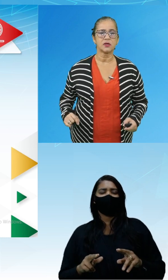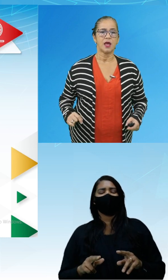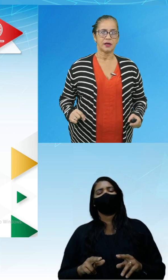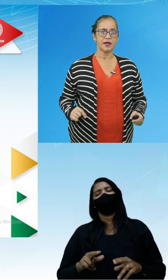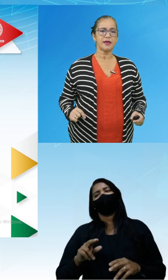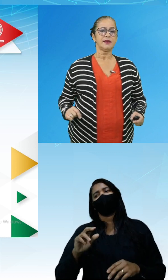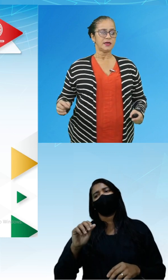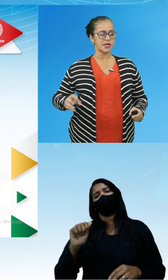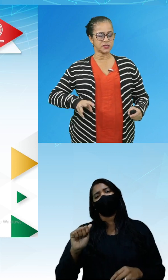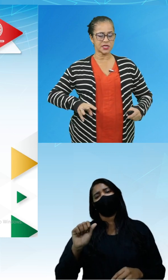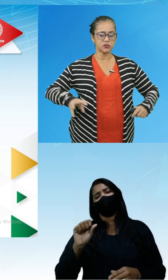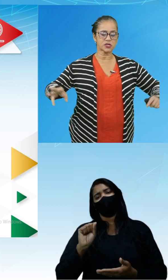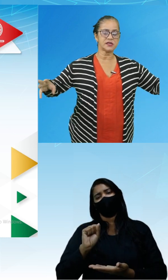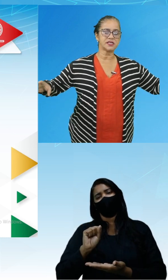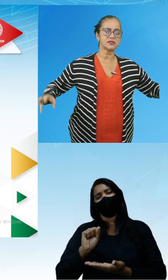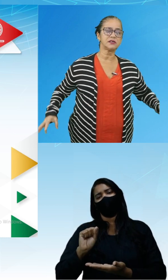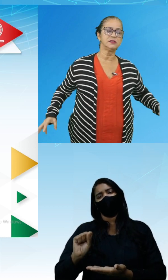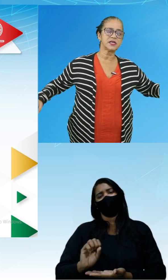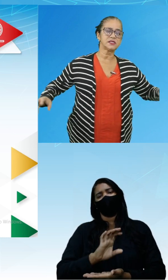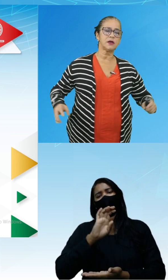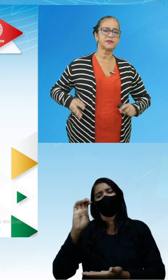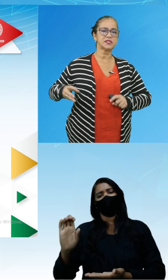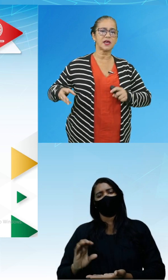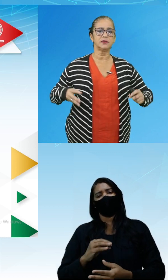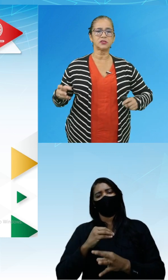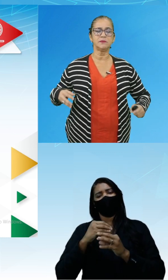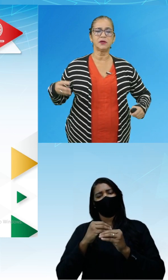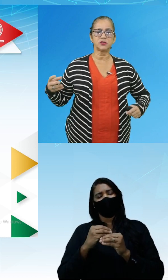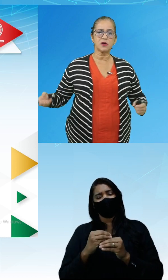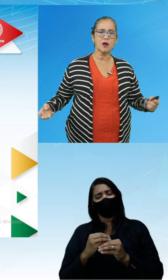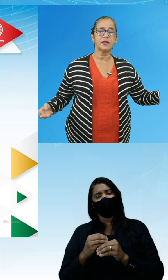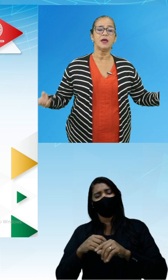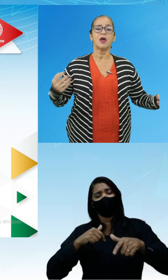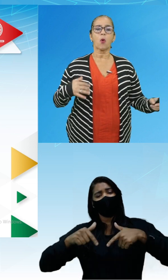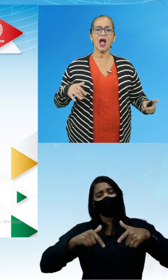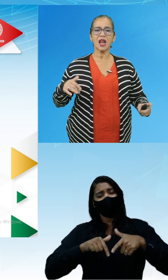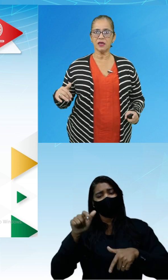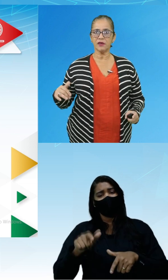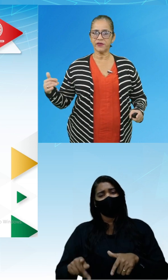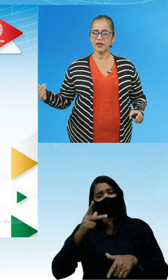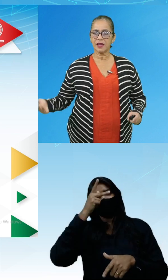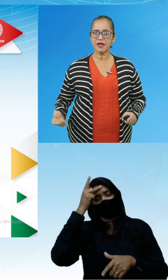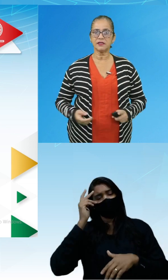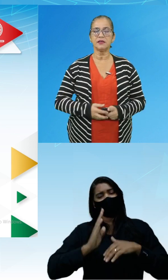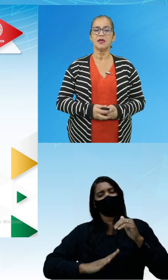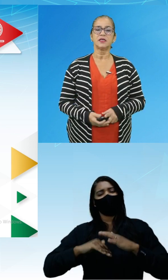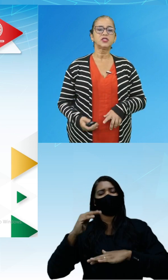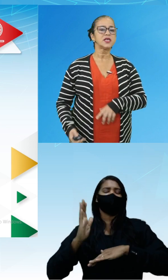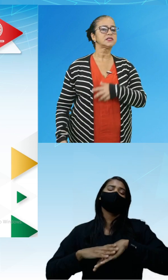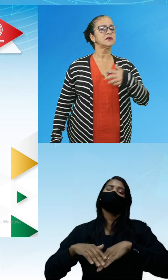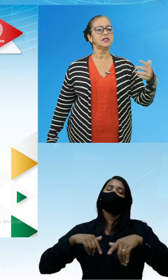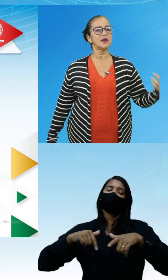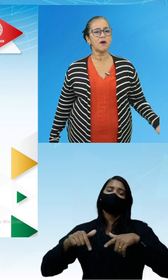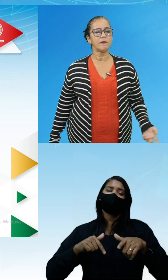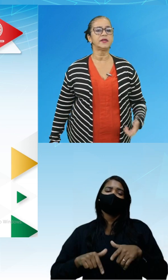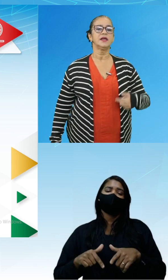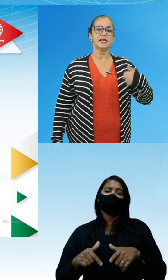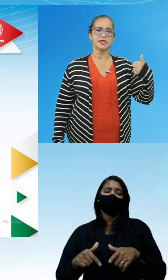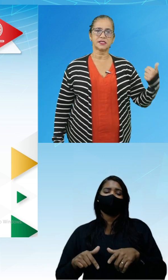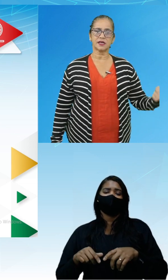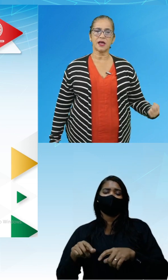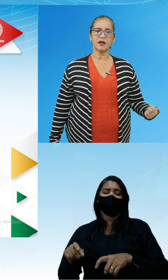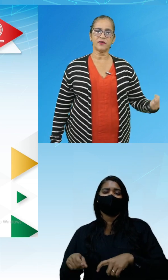asiáticos, né? Início da industrialização aqui no Brasil, precisava muito de mão de obra qualificada, esqueceu da